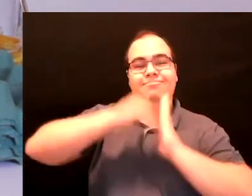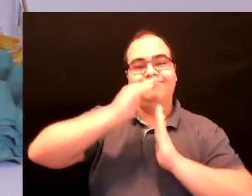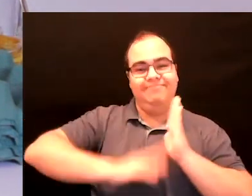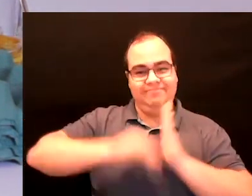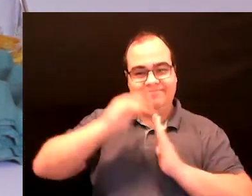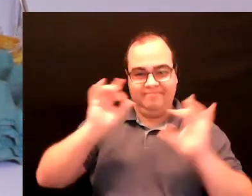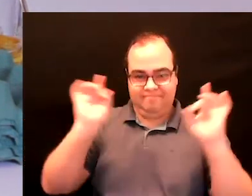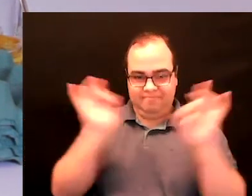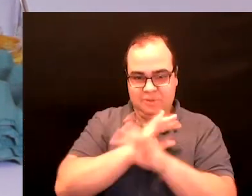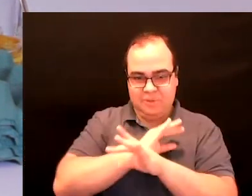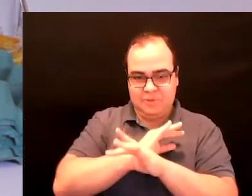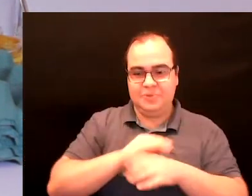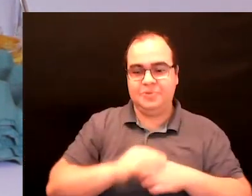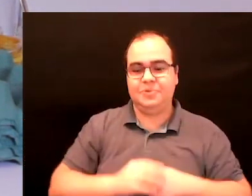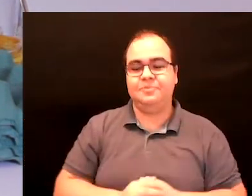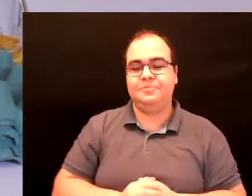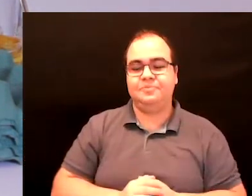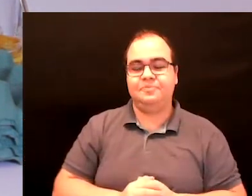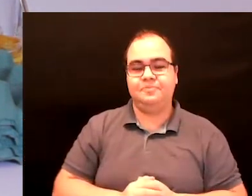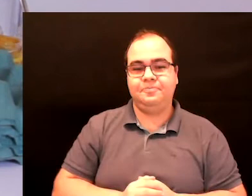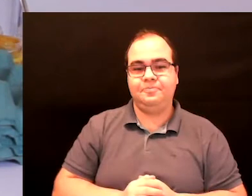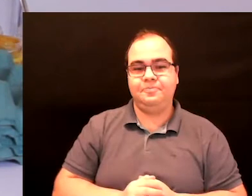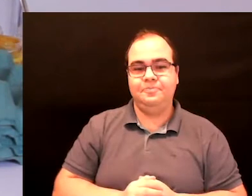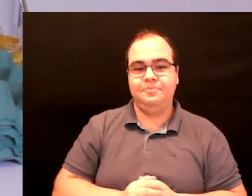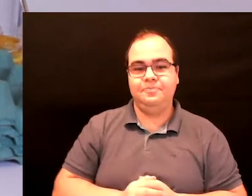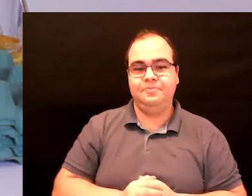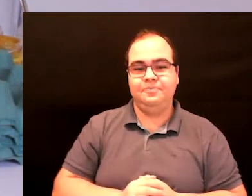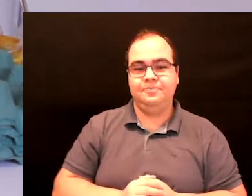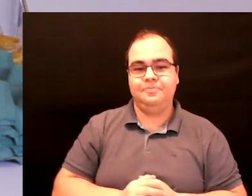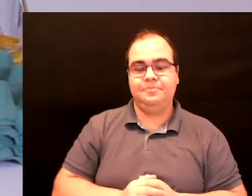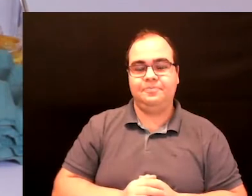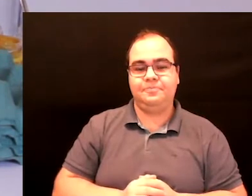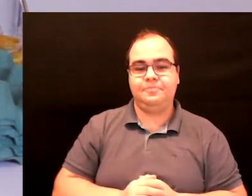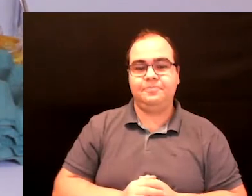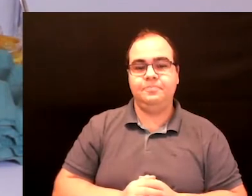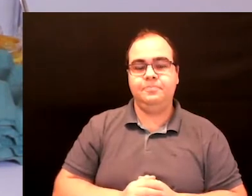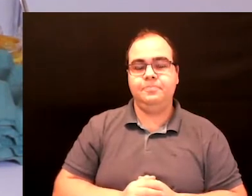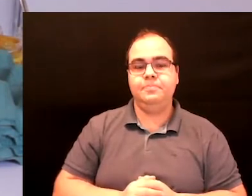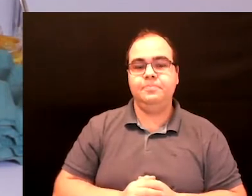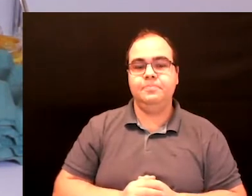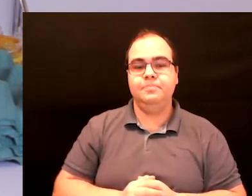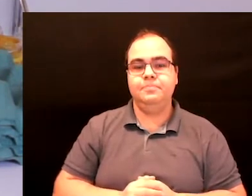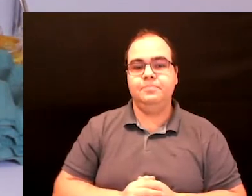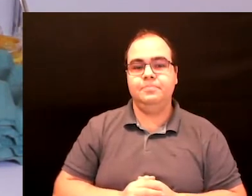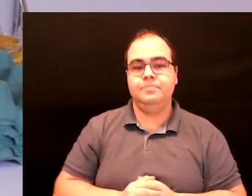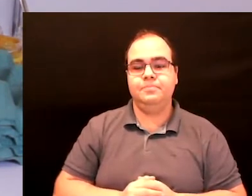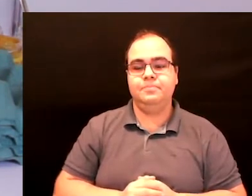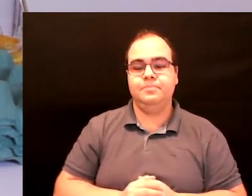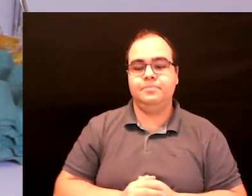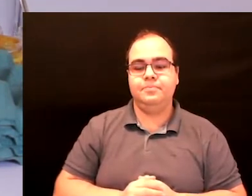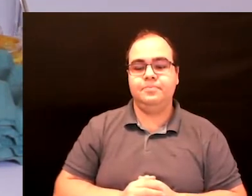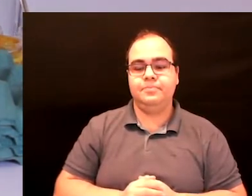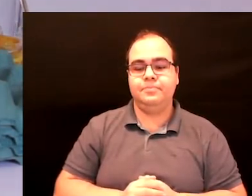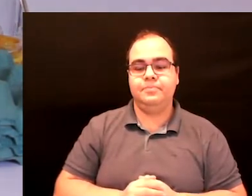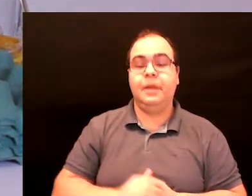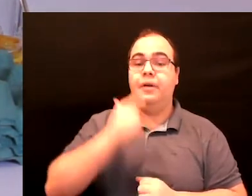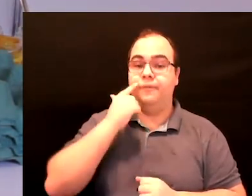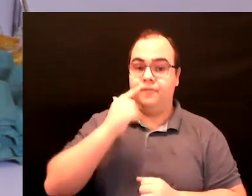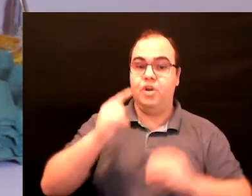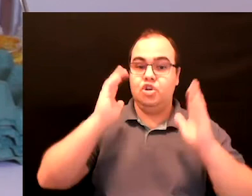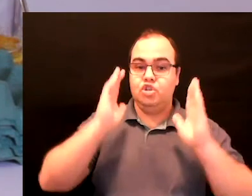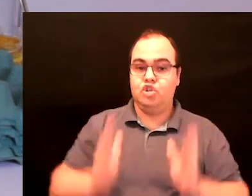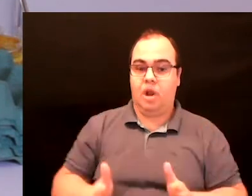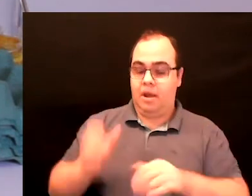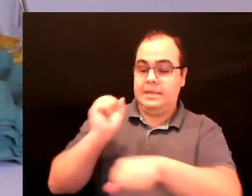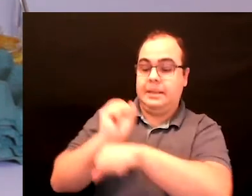para vocês um que eu já pintei, tá? Então pintei alguns aqui. Deixa eu deixar o pincel aqui.